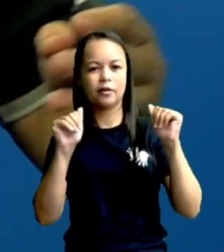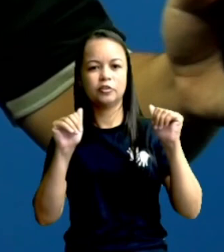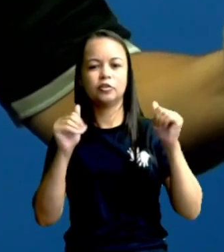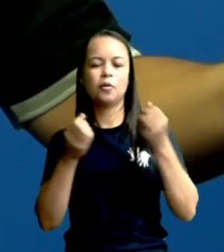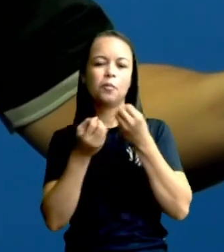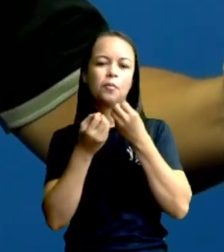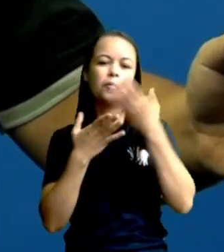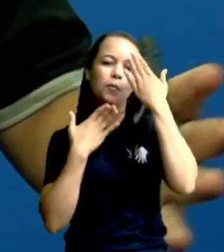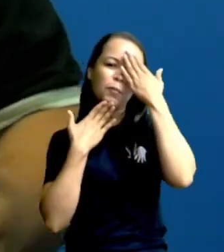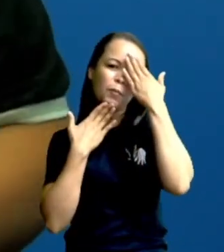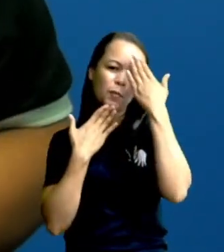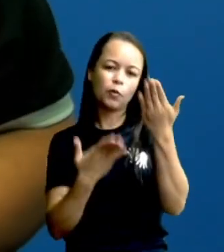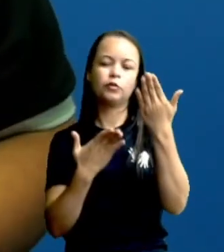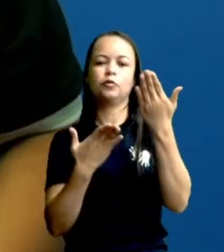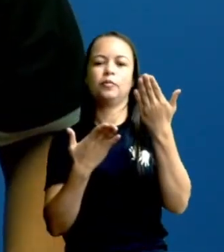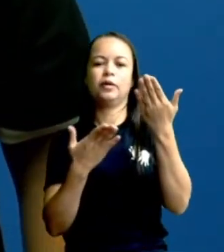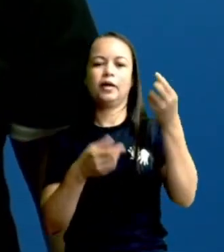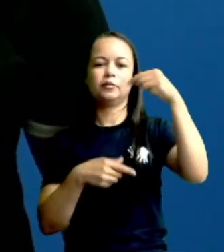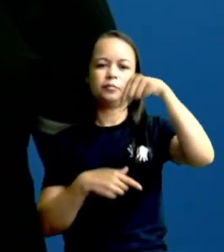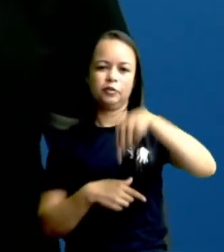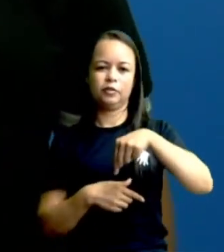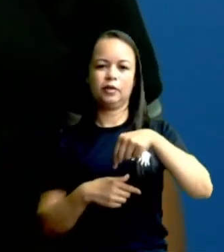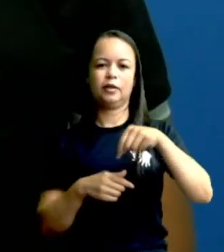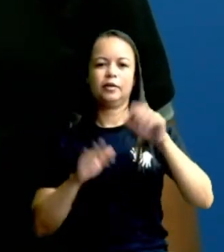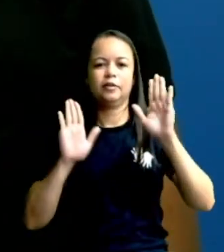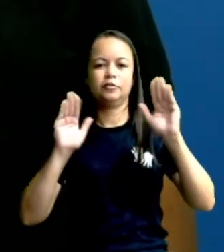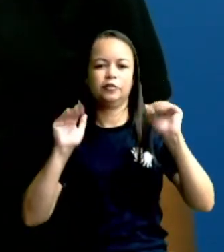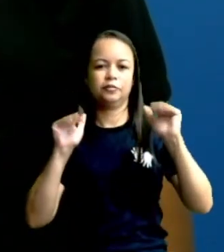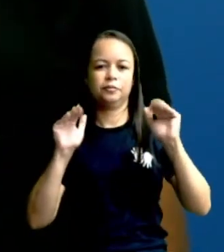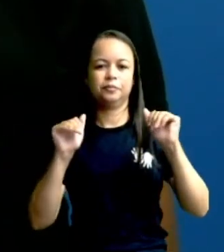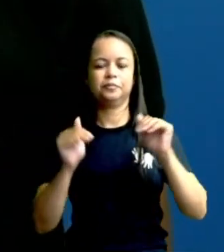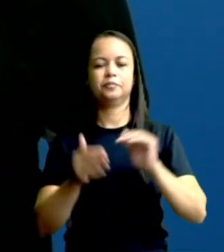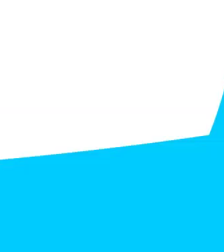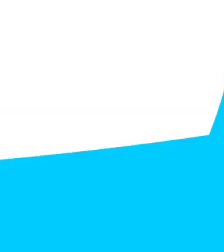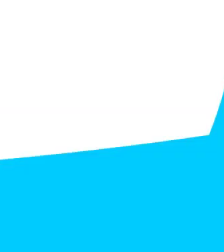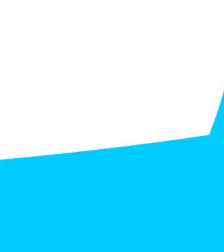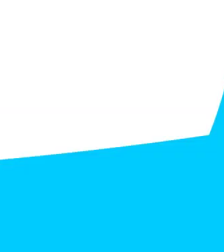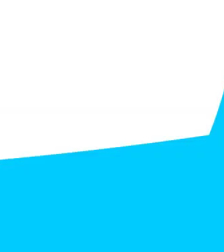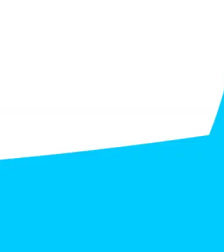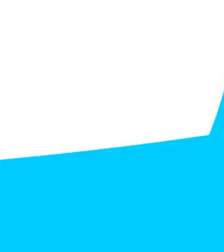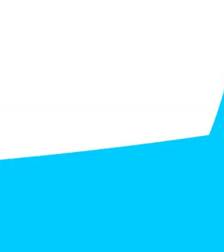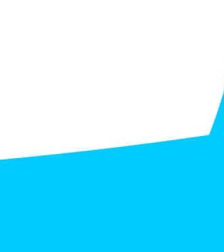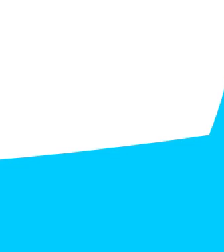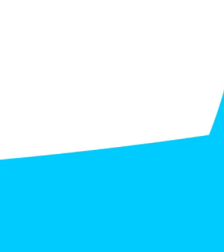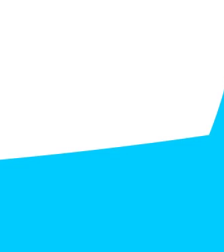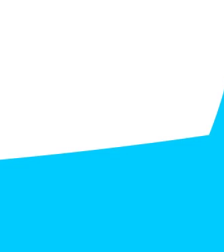Muito obrigado por estar aqui. Até a próxima. Tchau!